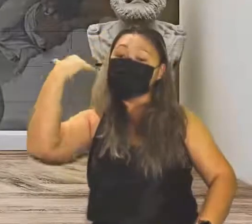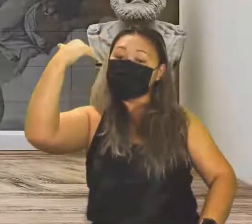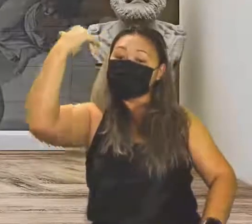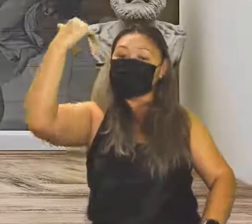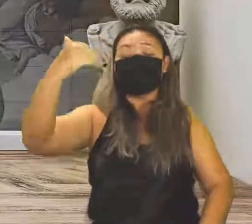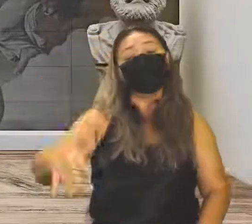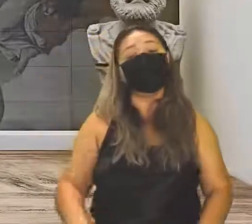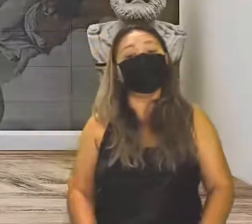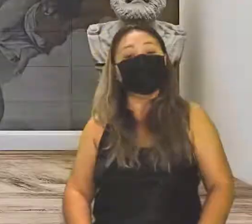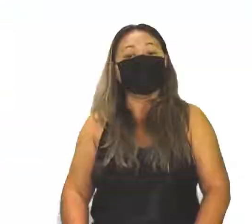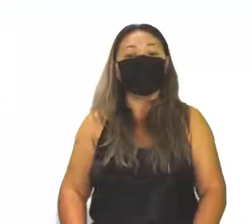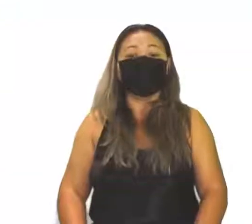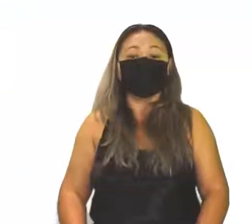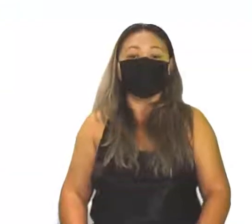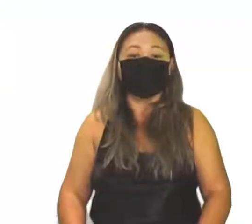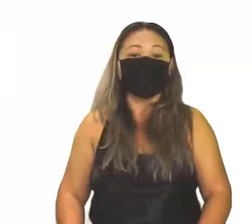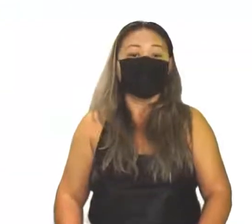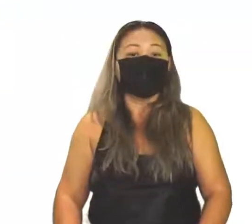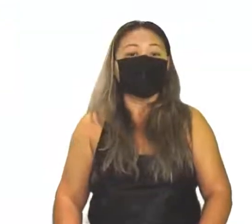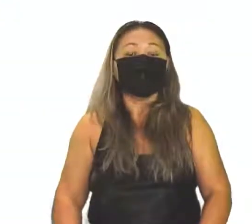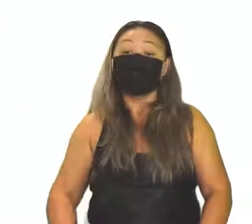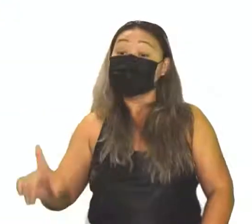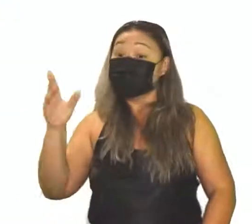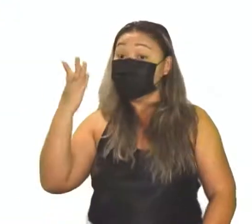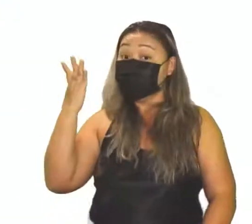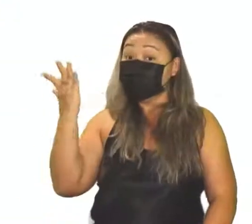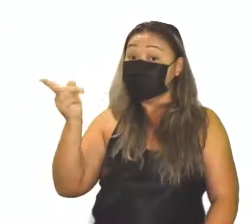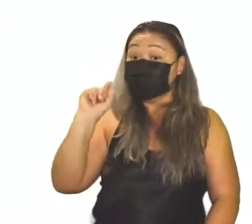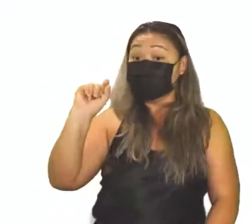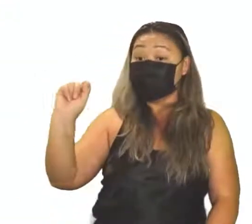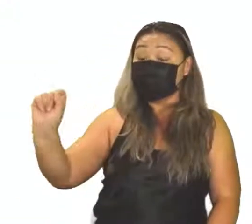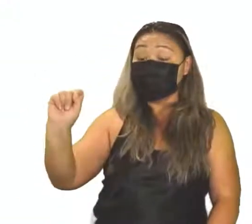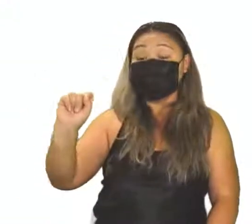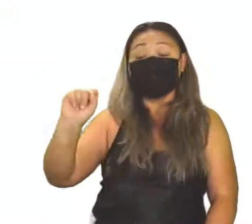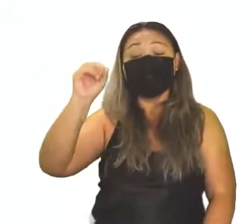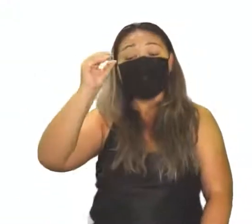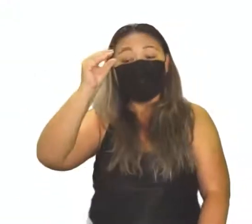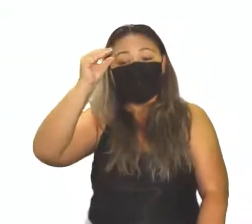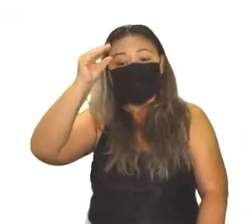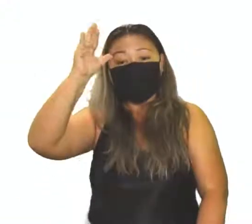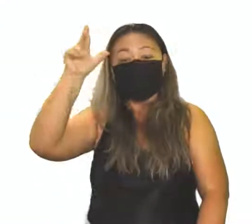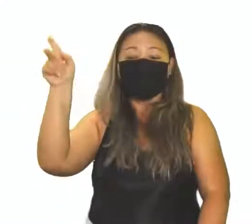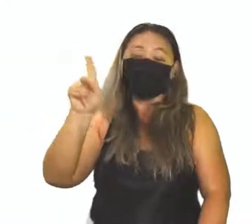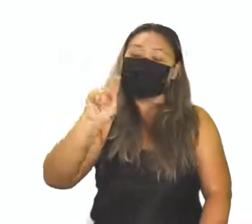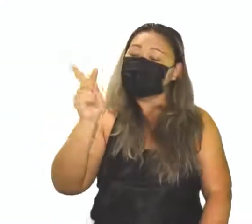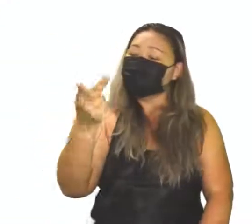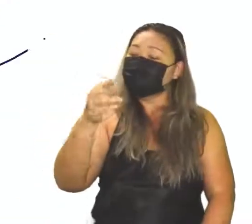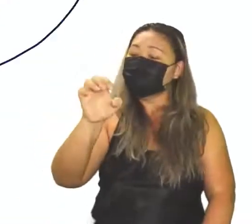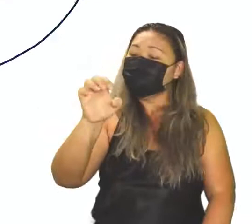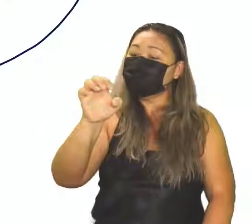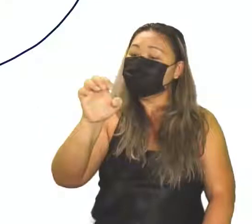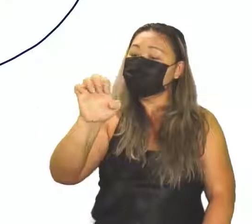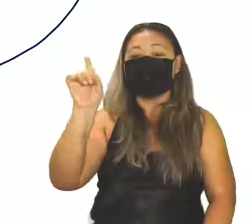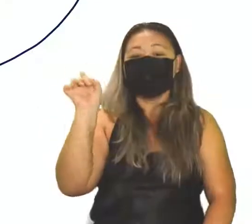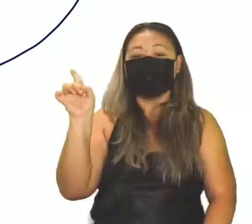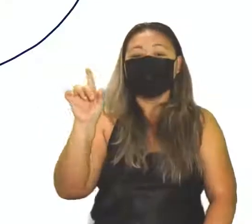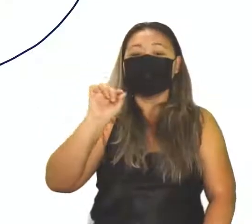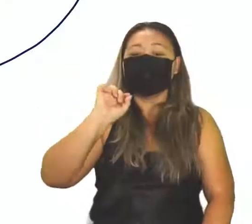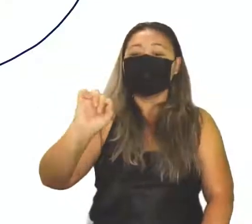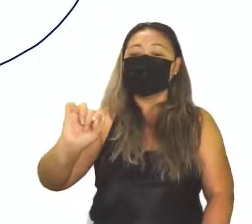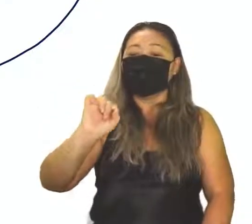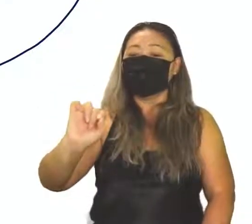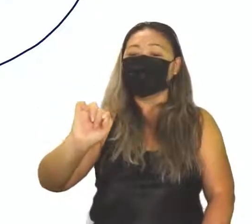Vamos lá, continuando? Olha aí. O que é conhecimento? Olha o professor Hélio aqui. O que